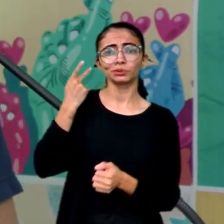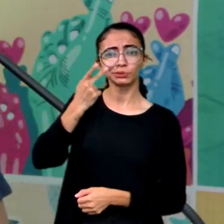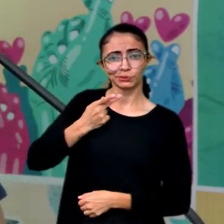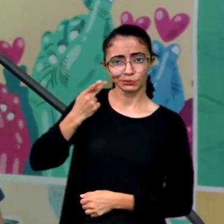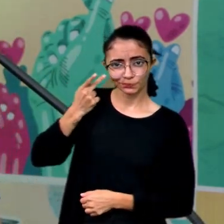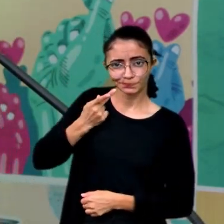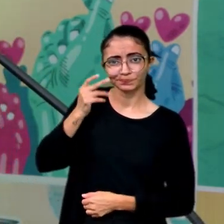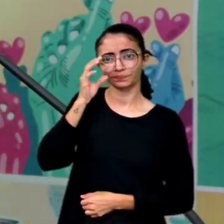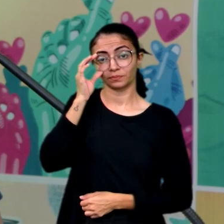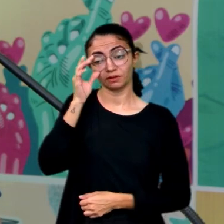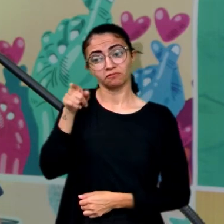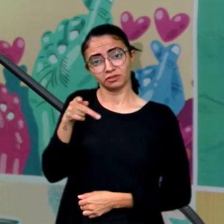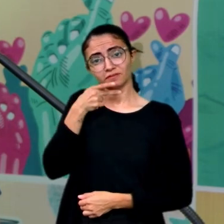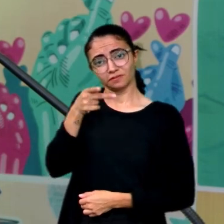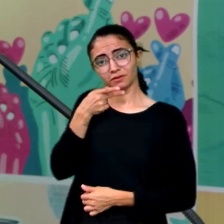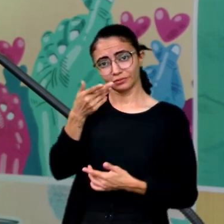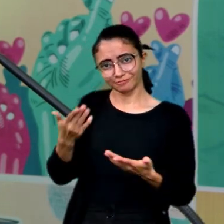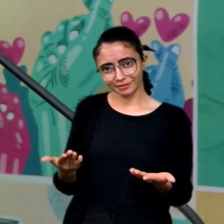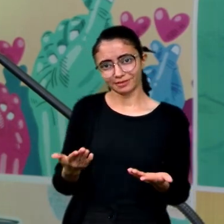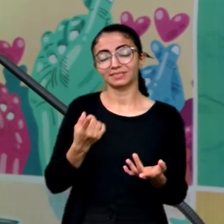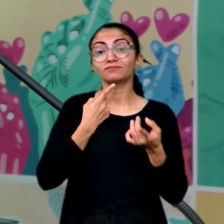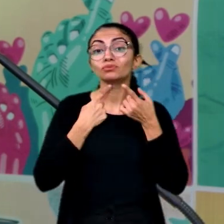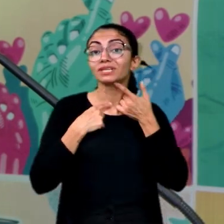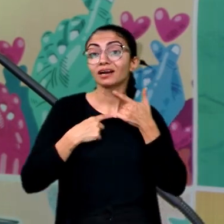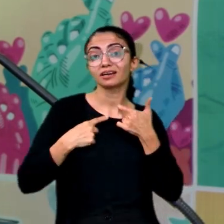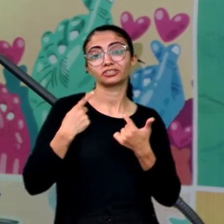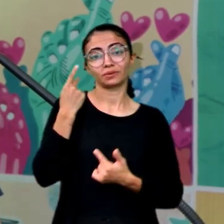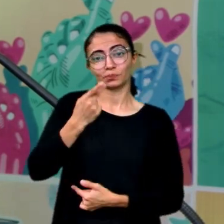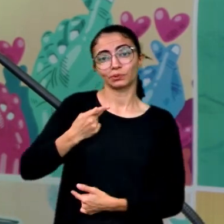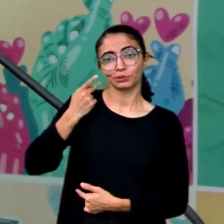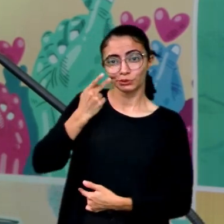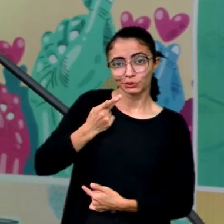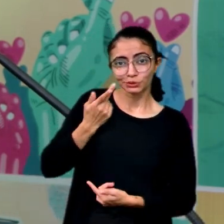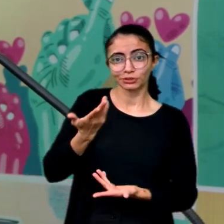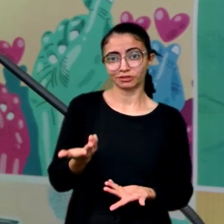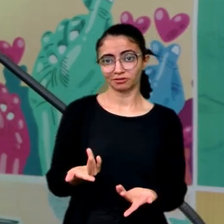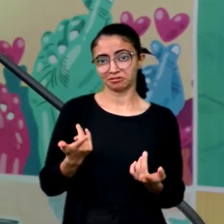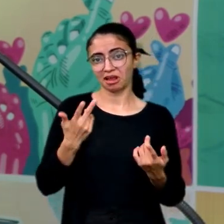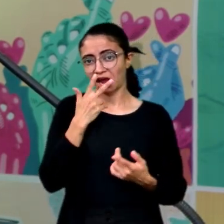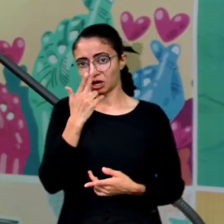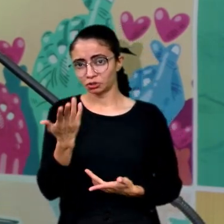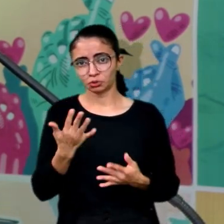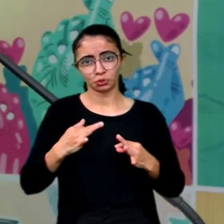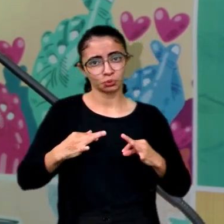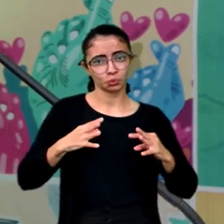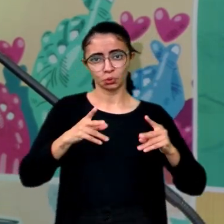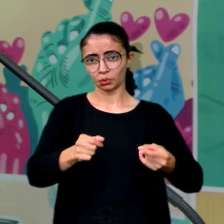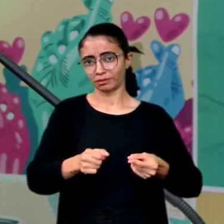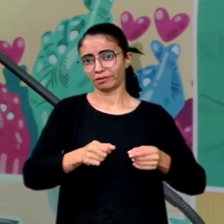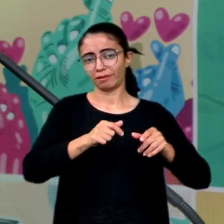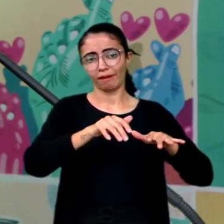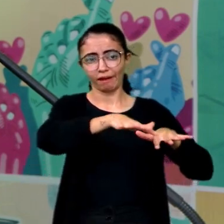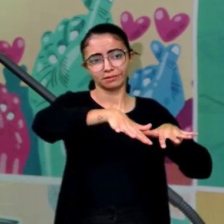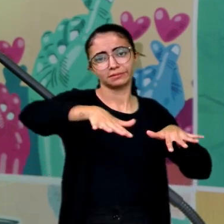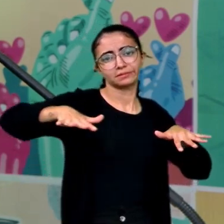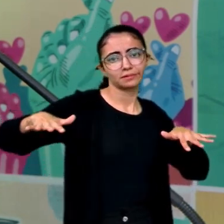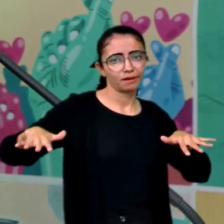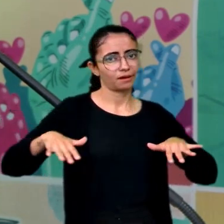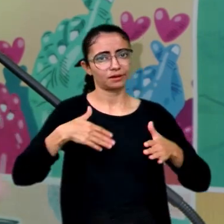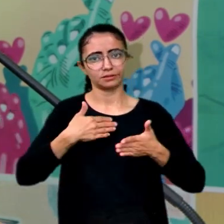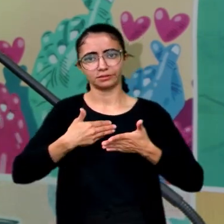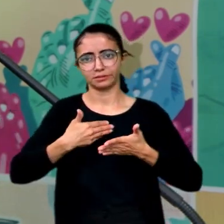sobre essa vontade política. Eu acho que isso vai em todas as esferas, assim, seja governo local,